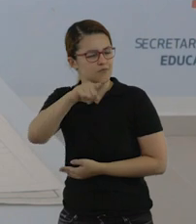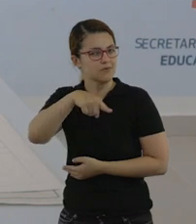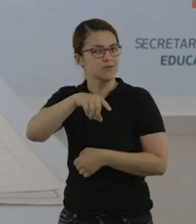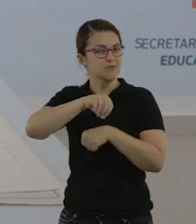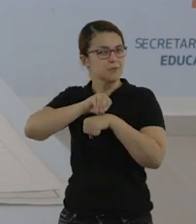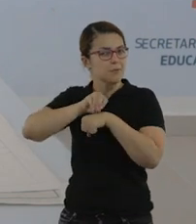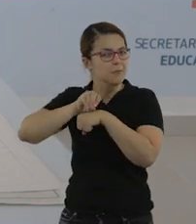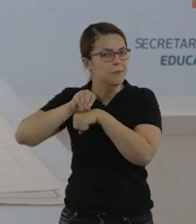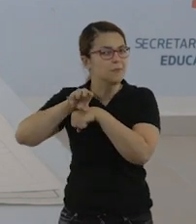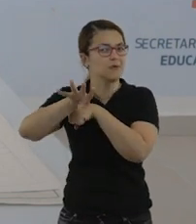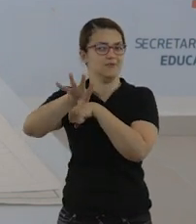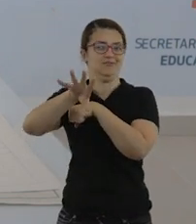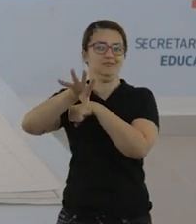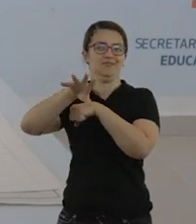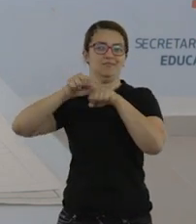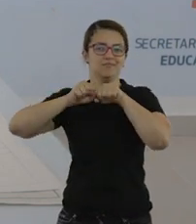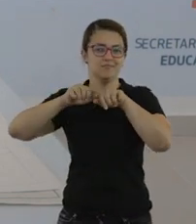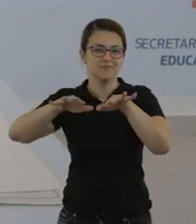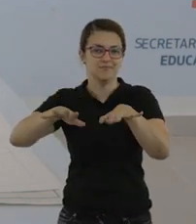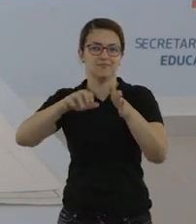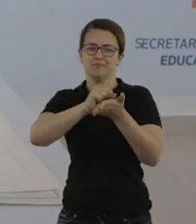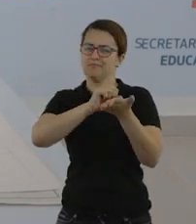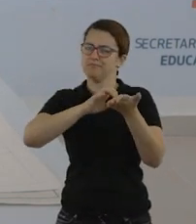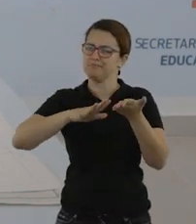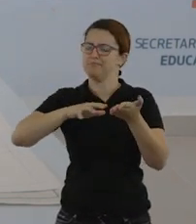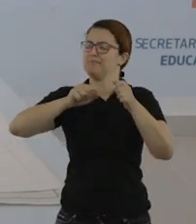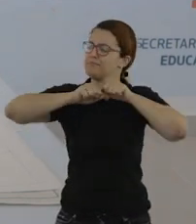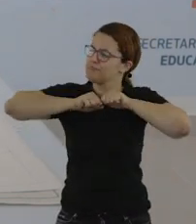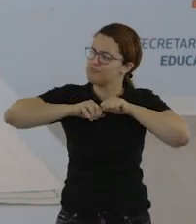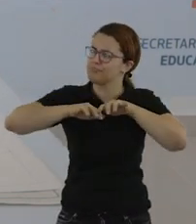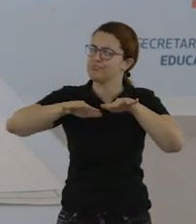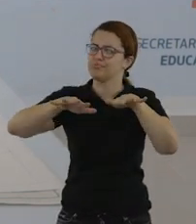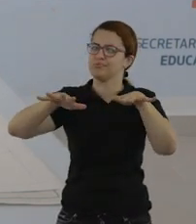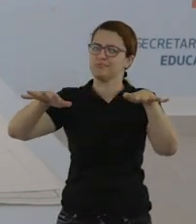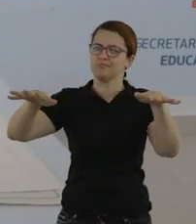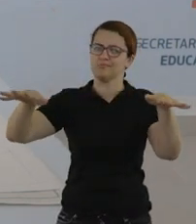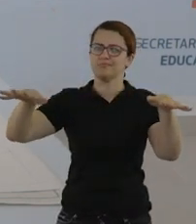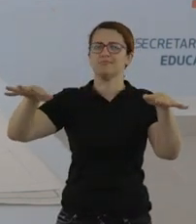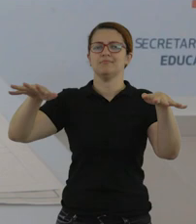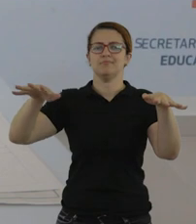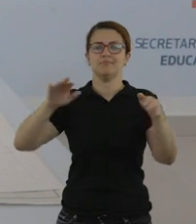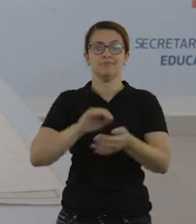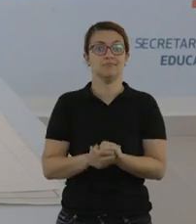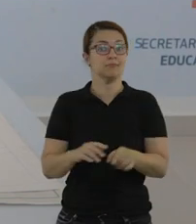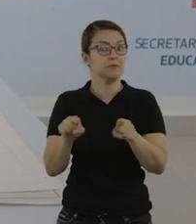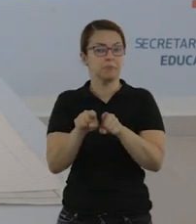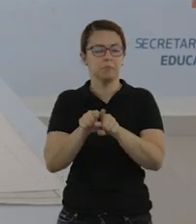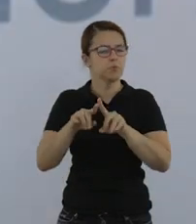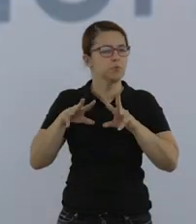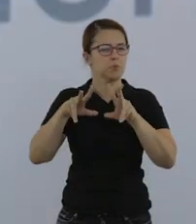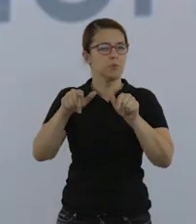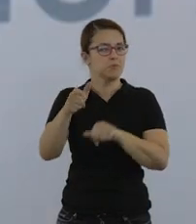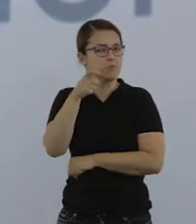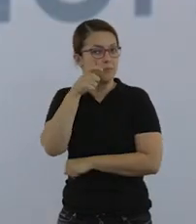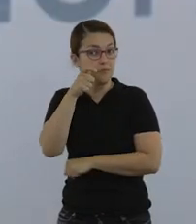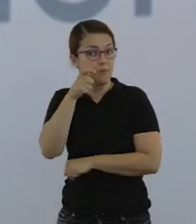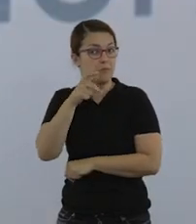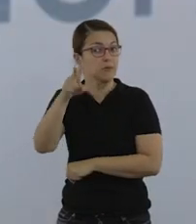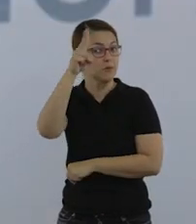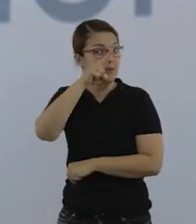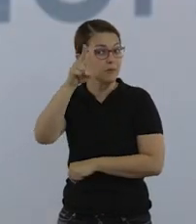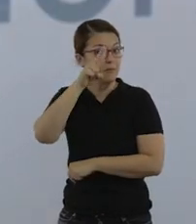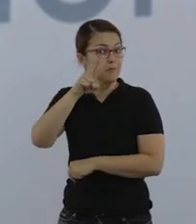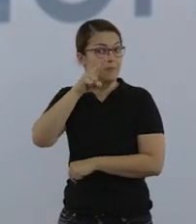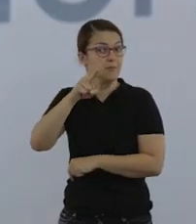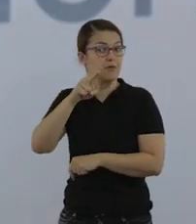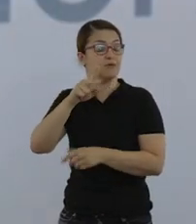compartilharem o nosso link Lição de Casa com o máximo de pessoas que vocês puderem, para que mais pessoas tenham acesso. Não esqueçam de higienizar as